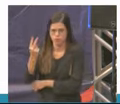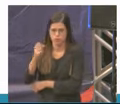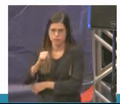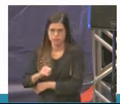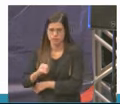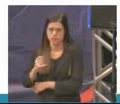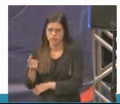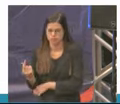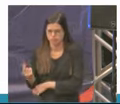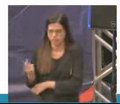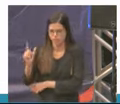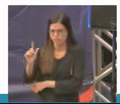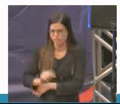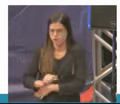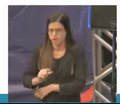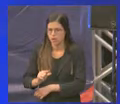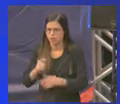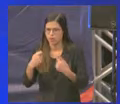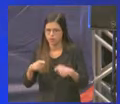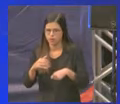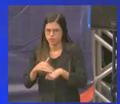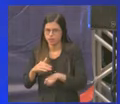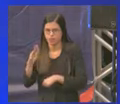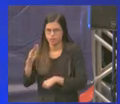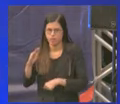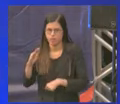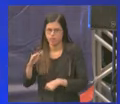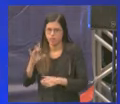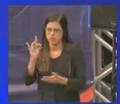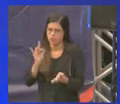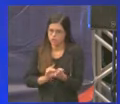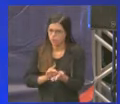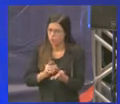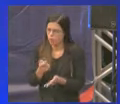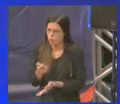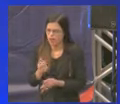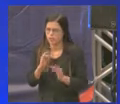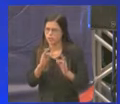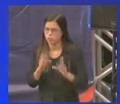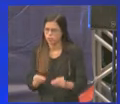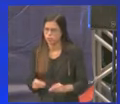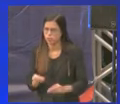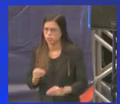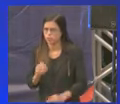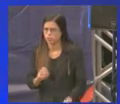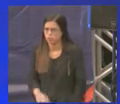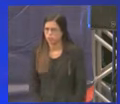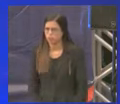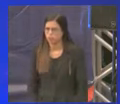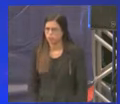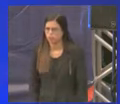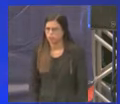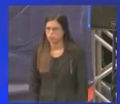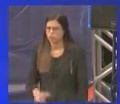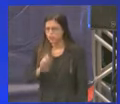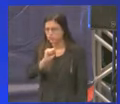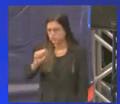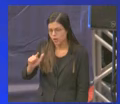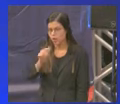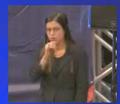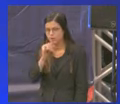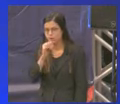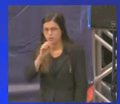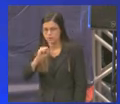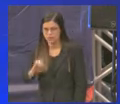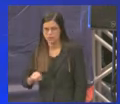demanda. O que é verdadeiro para quase tudo, mas não é para tudo. Sal é um contra-exemplo. Se eu baixar o preço do sal em